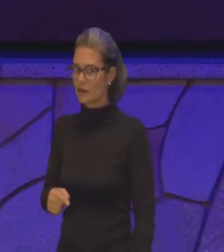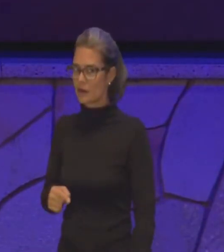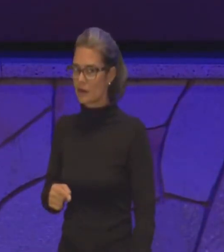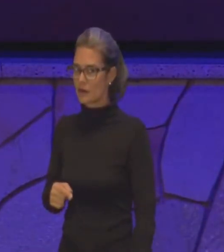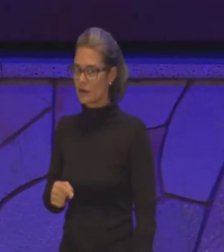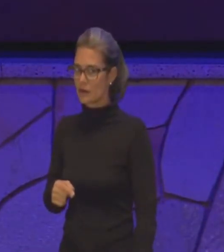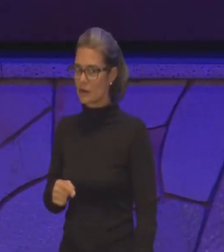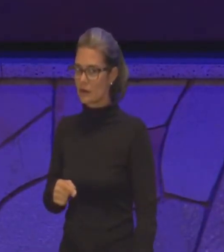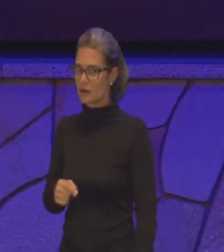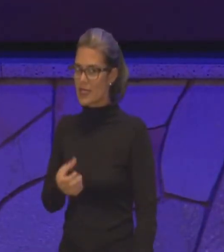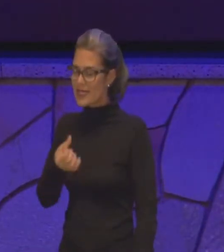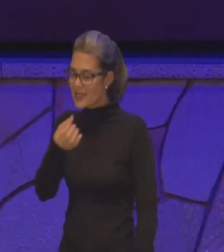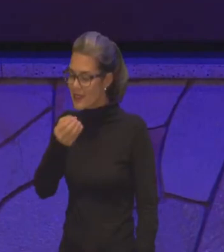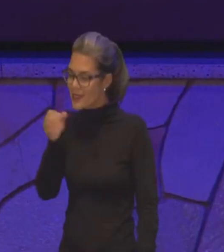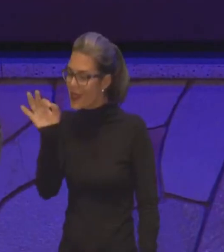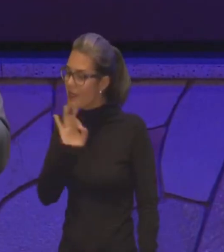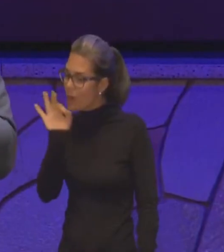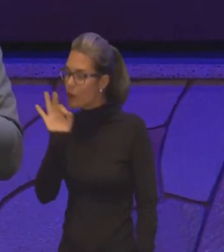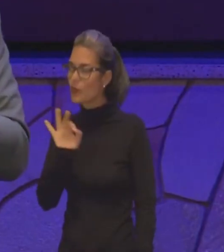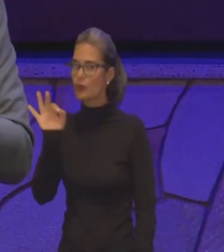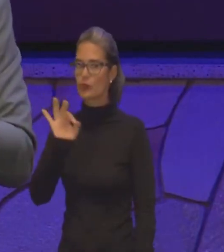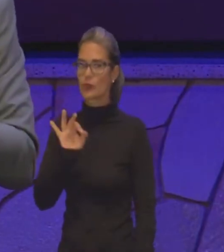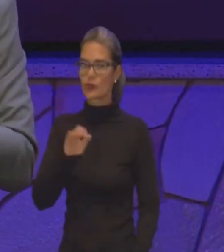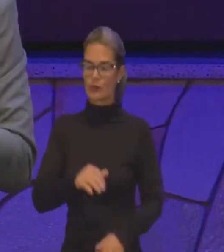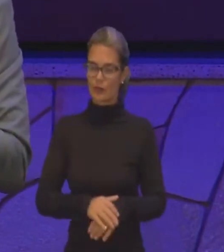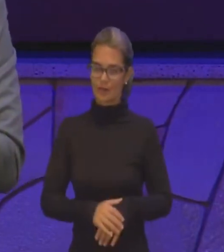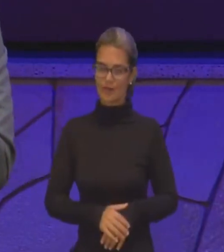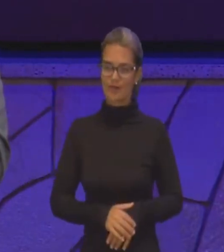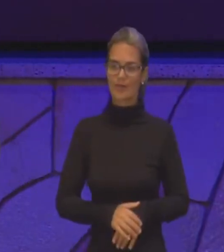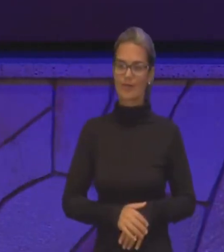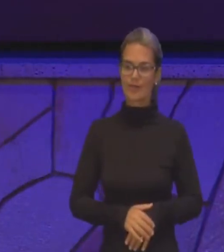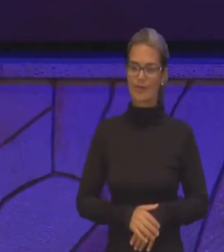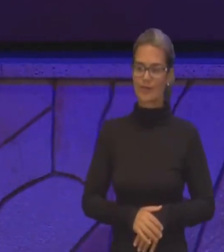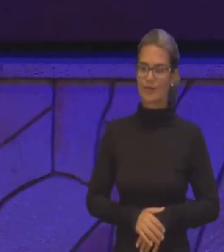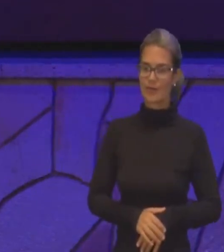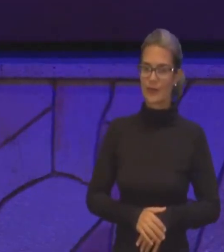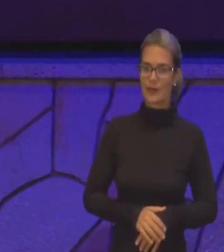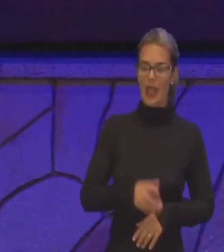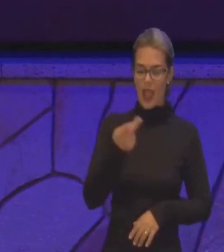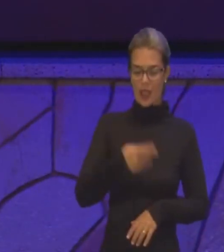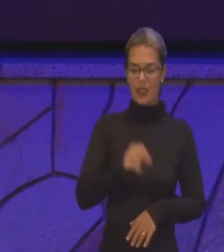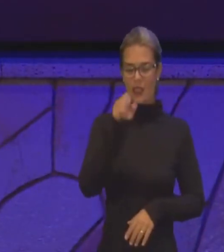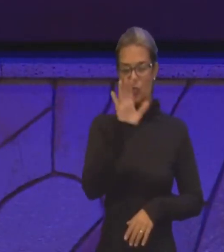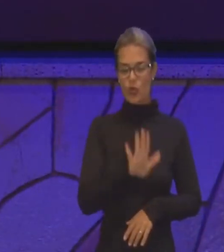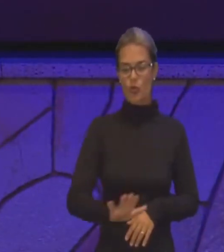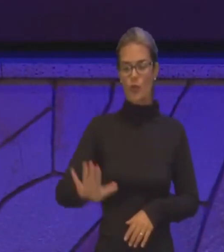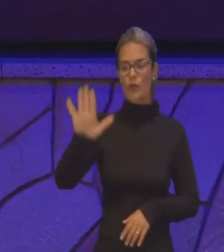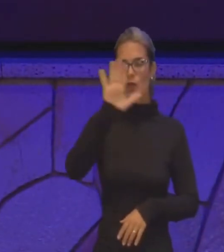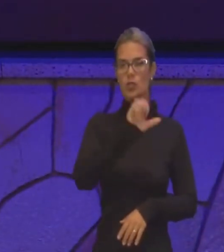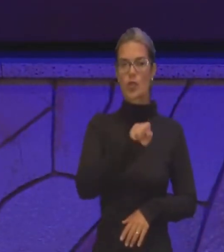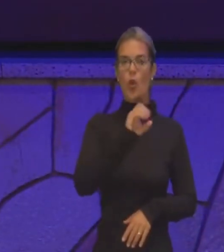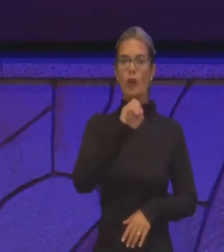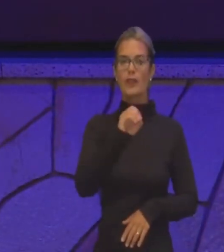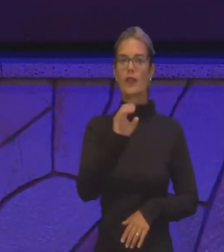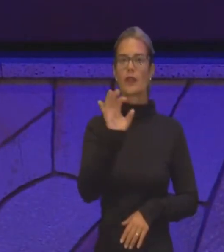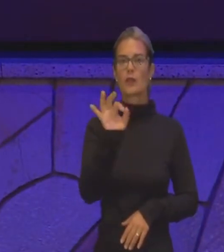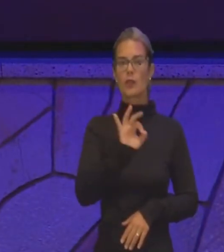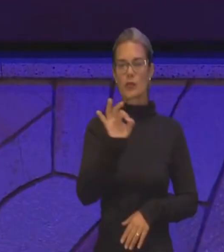de se espantar, no nosso país, 80% da população se diz